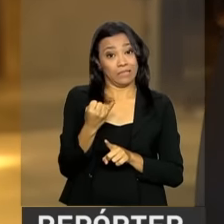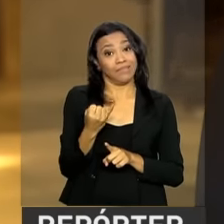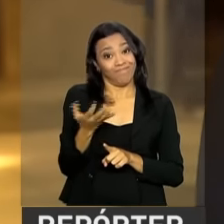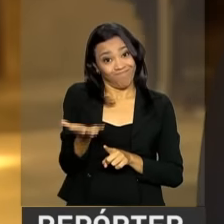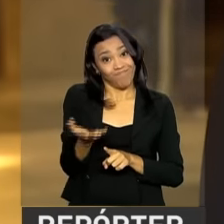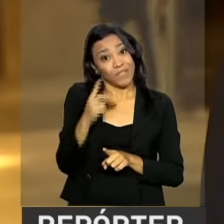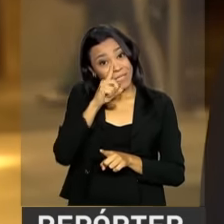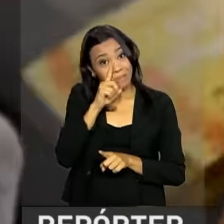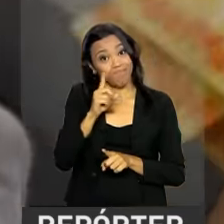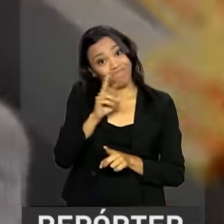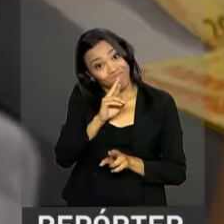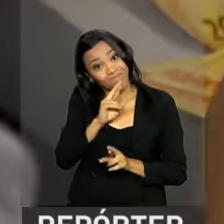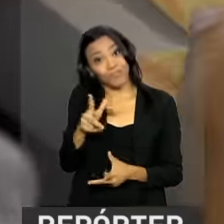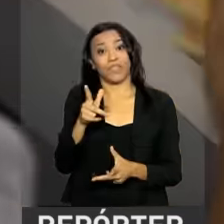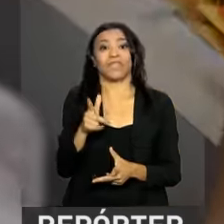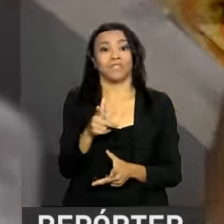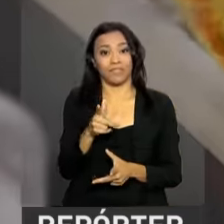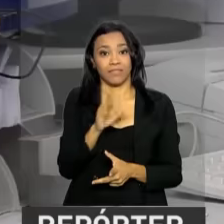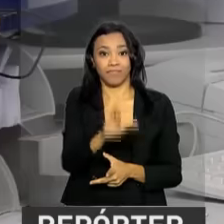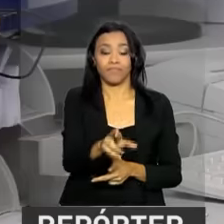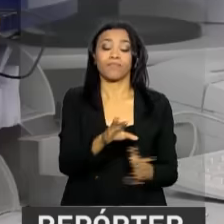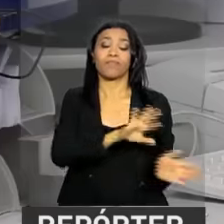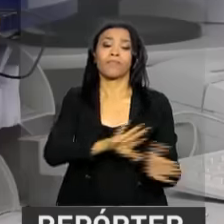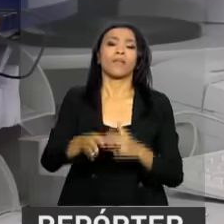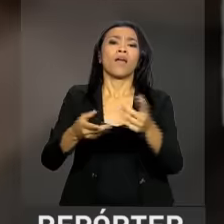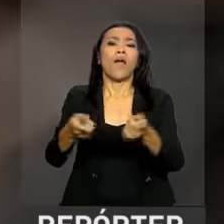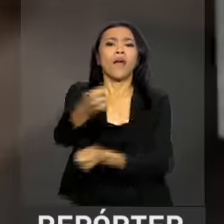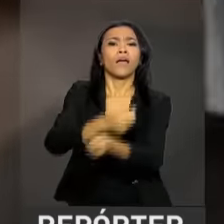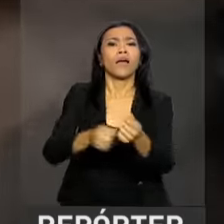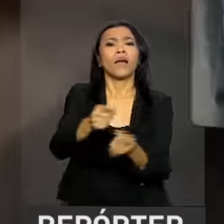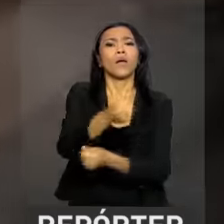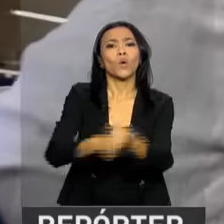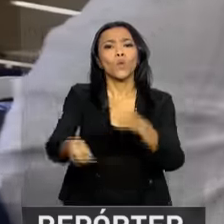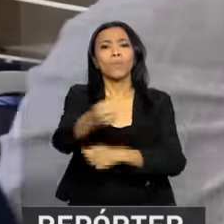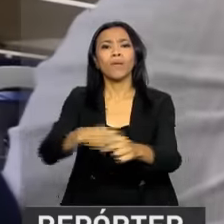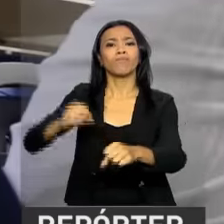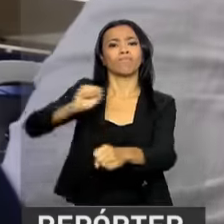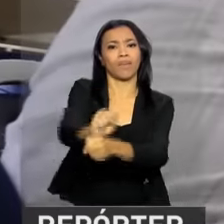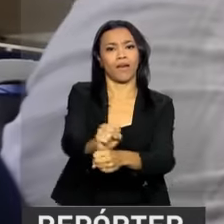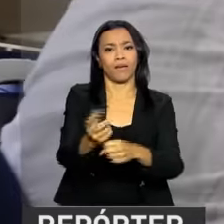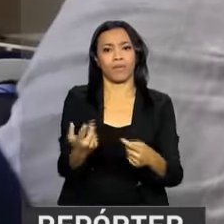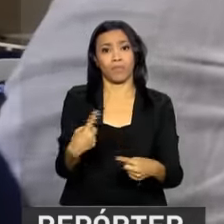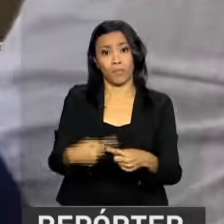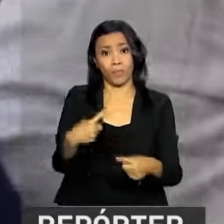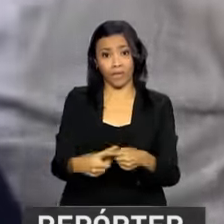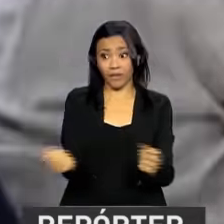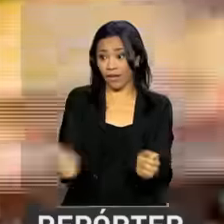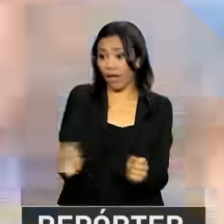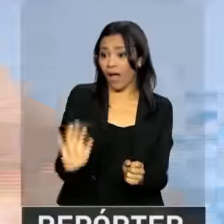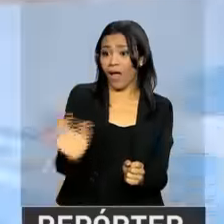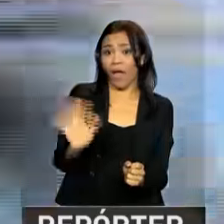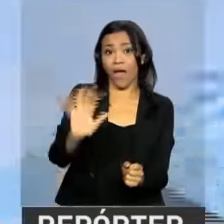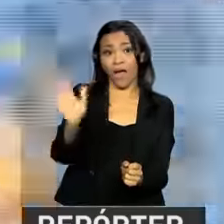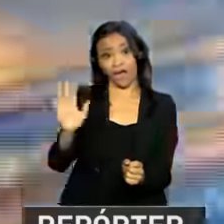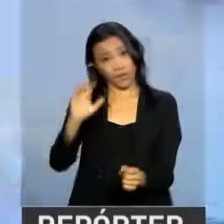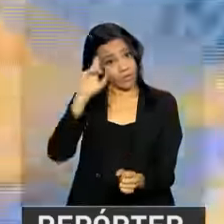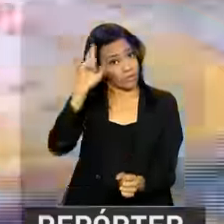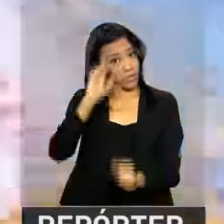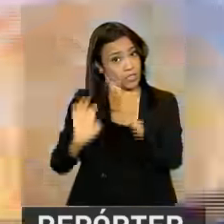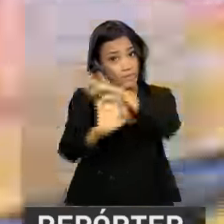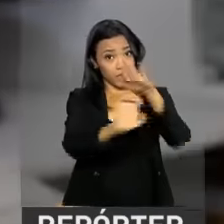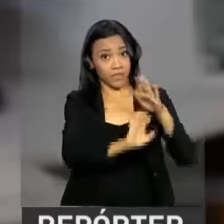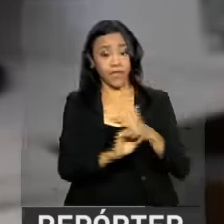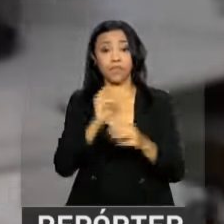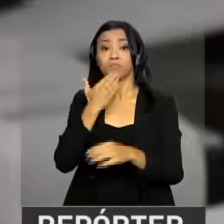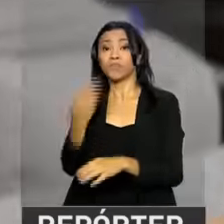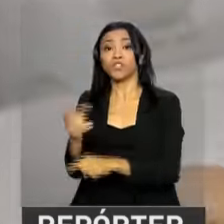resultado diferente Ou seja a economia pode parar porque também fica mais caro para os empresários tomarem